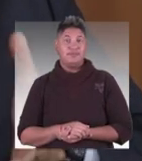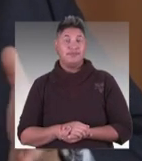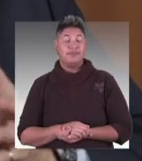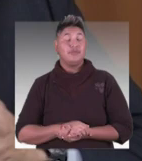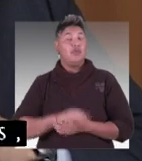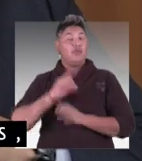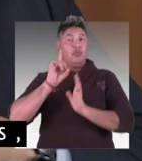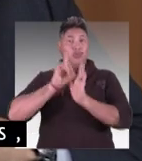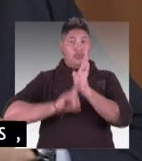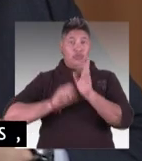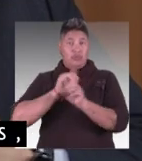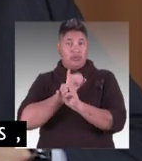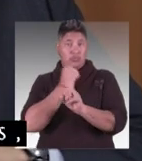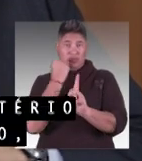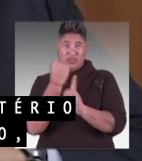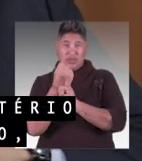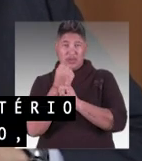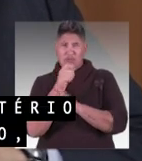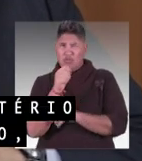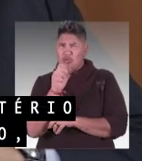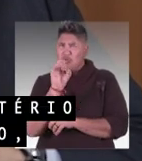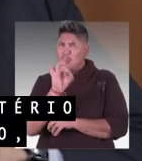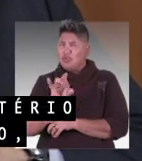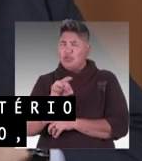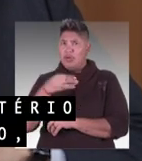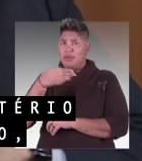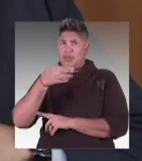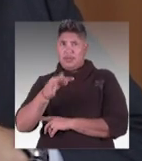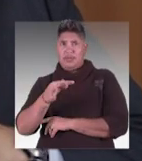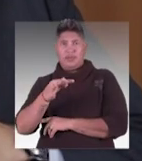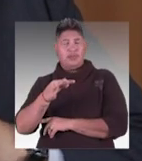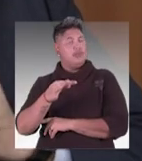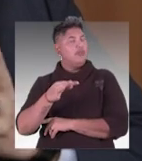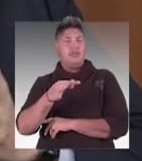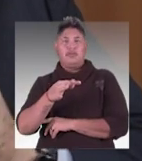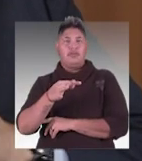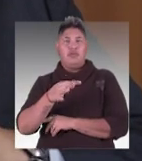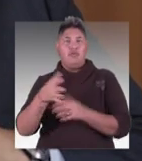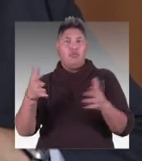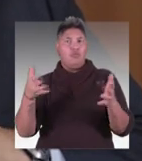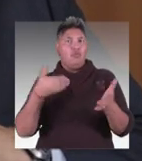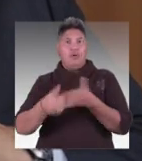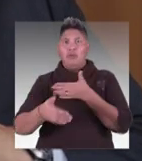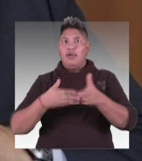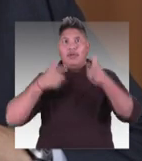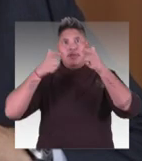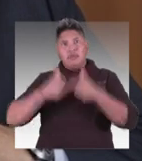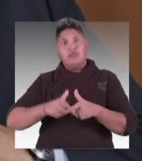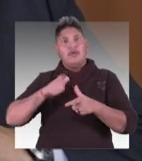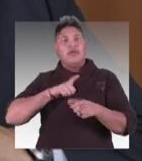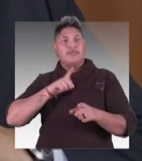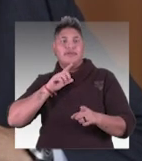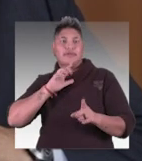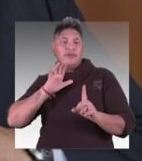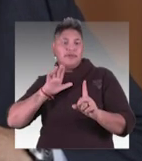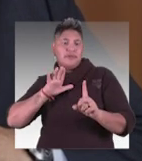Os direitos sociais, e não apenas o Ministério Público do Trabalho, hoje são alvos de ataques, como